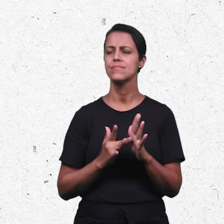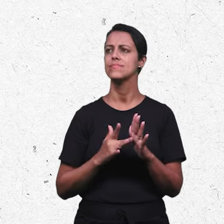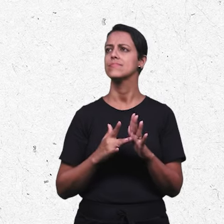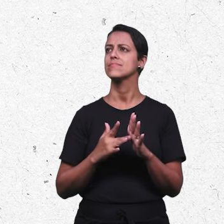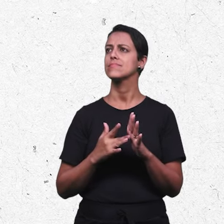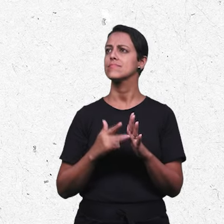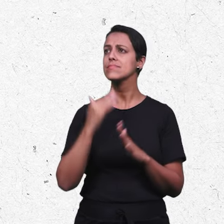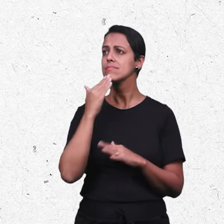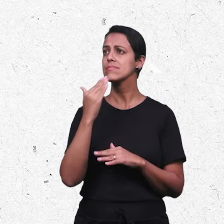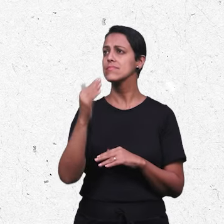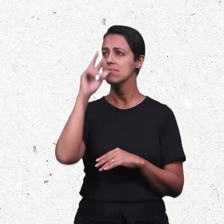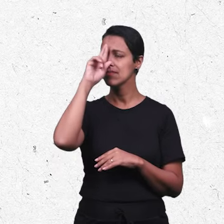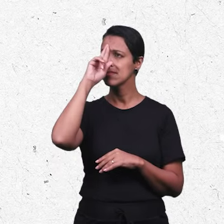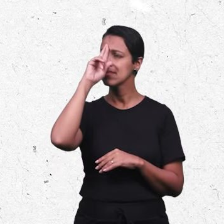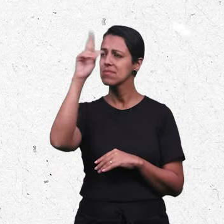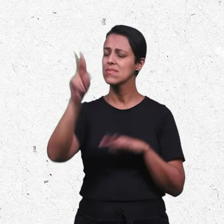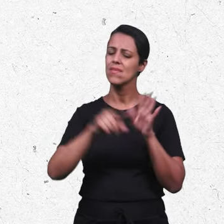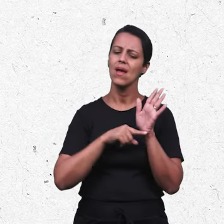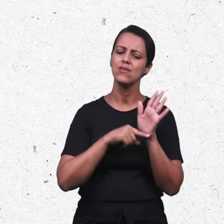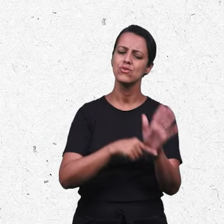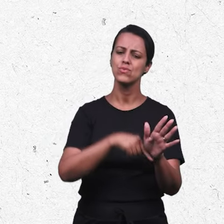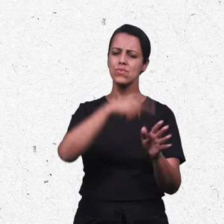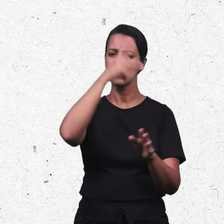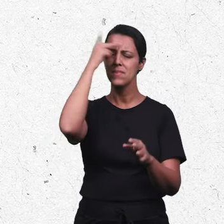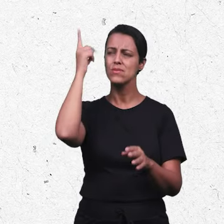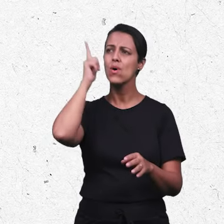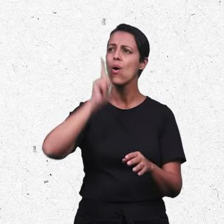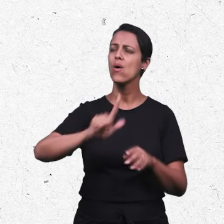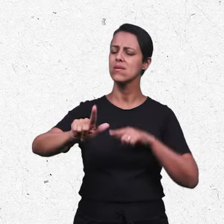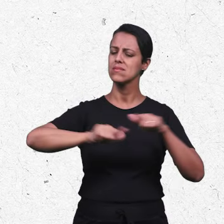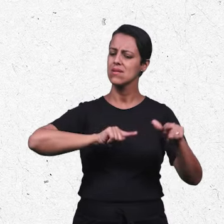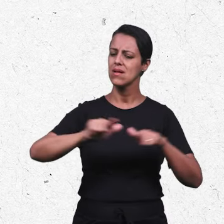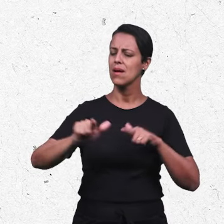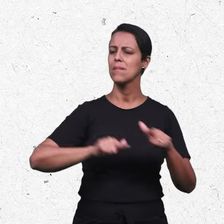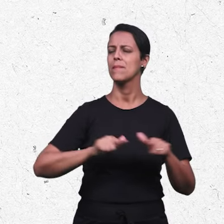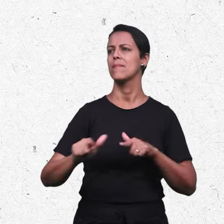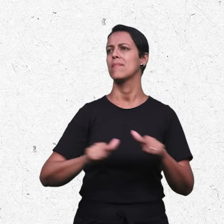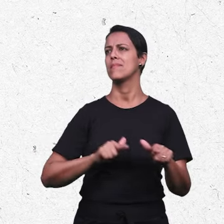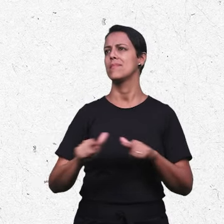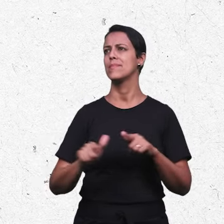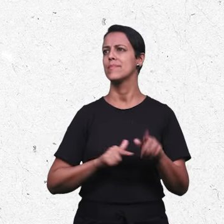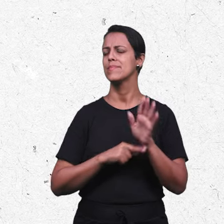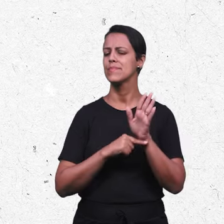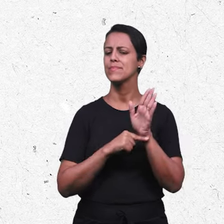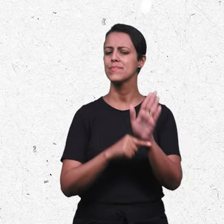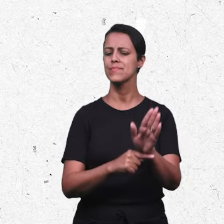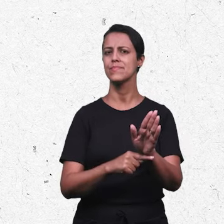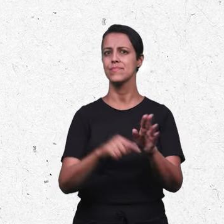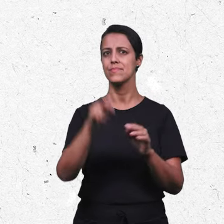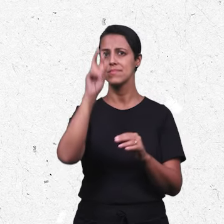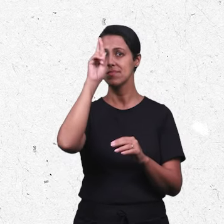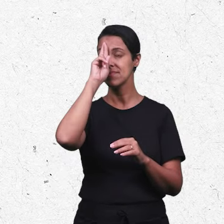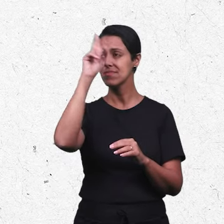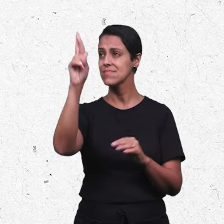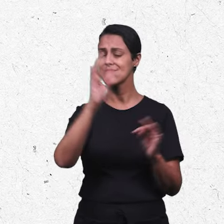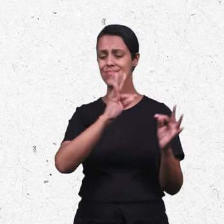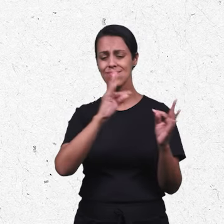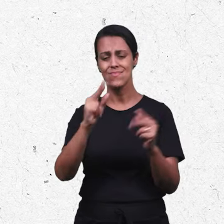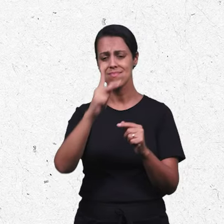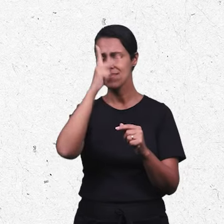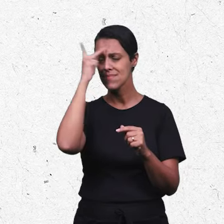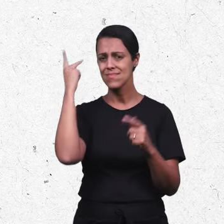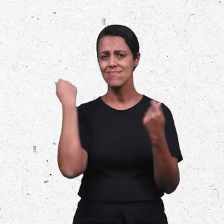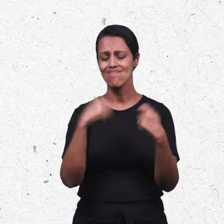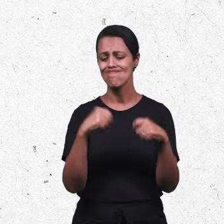Meu Senhor pelas portas abertas Senhor possa estar meu senhor agindo no meio do teu povo e todos aqueles que que precisam de